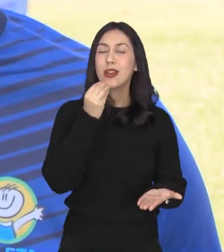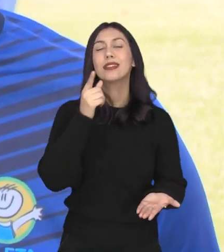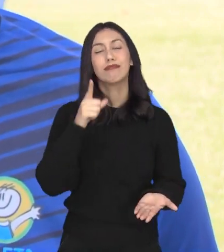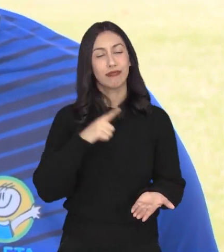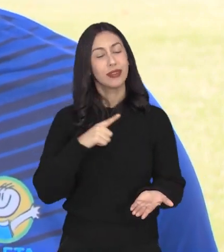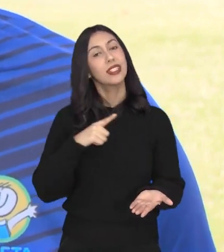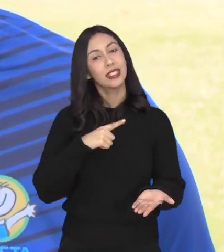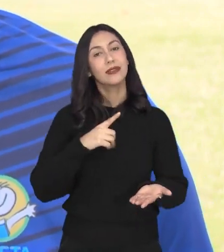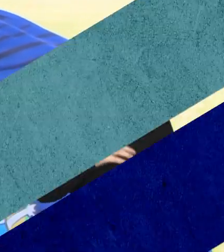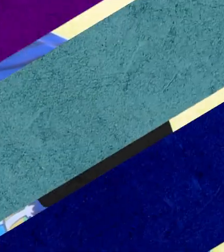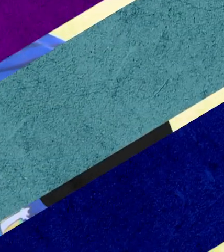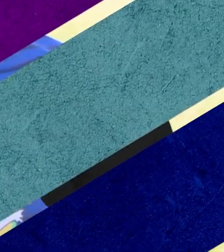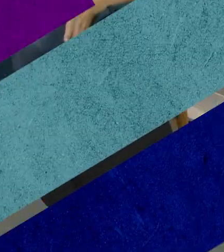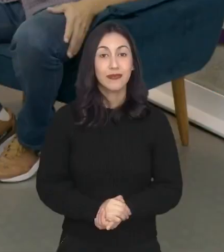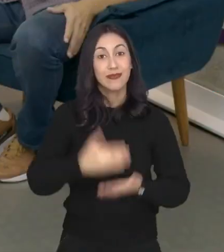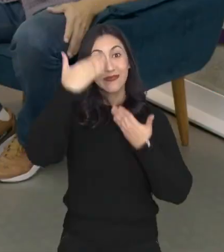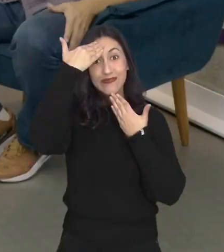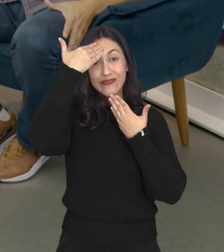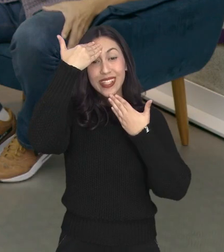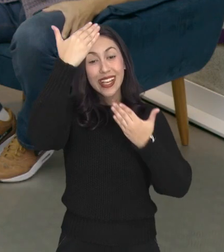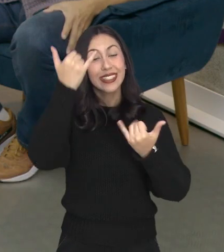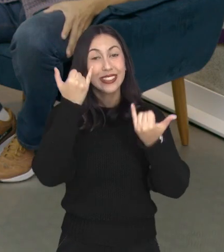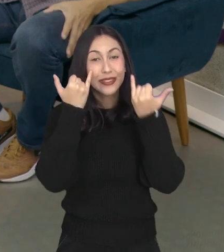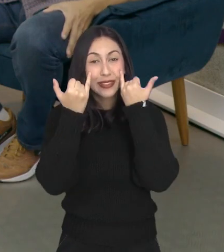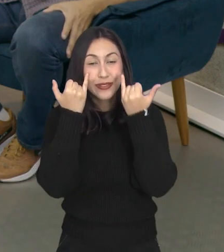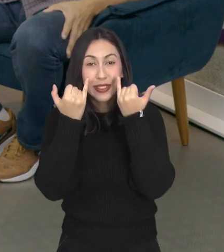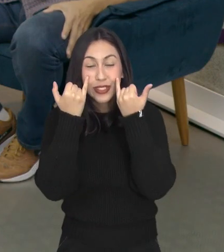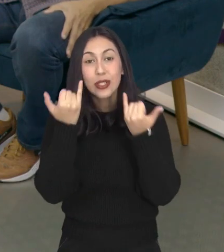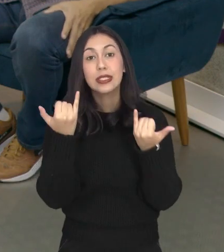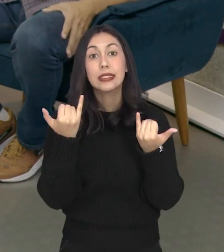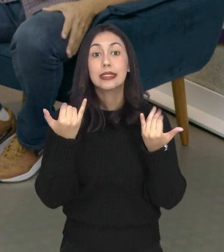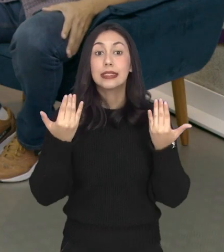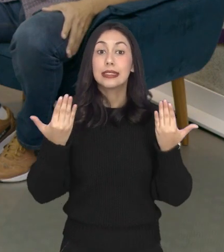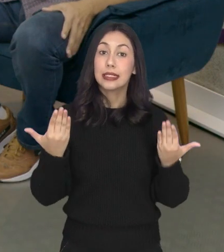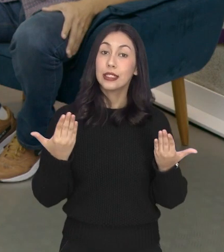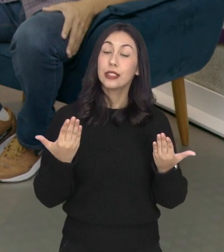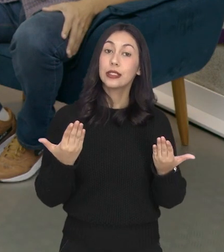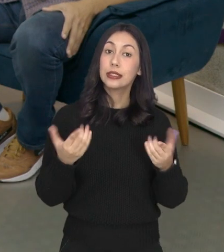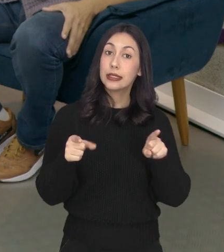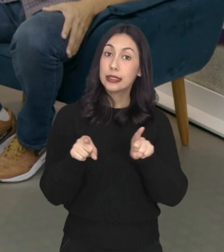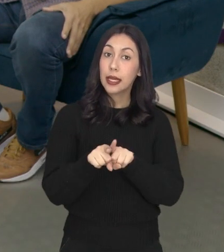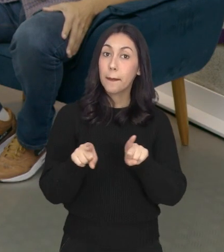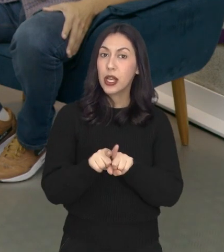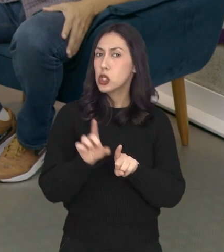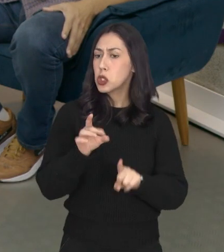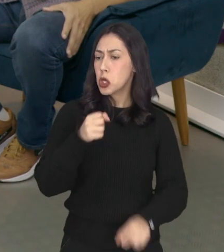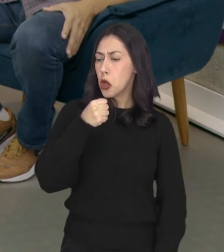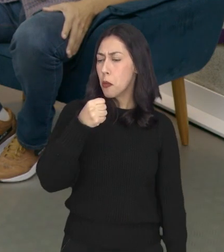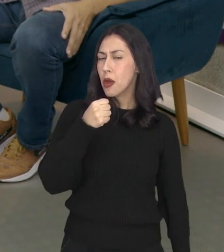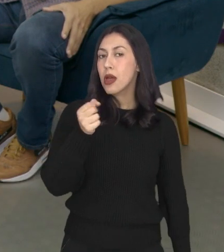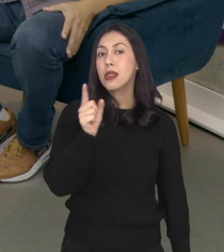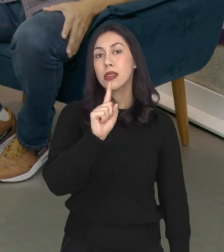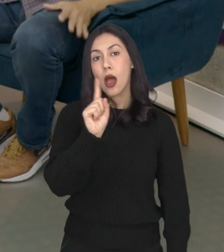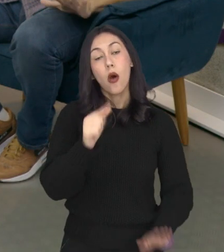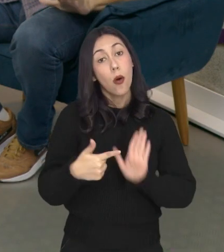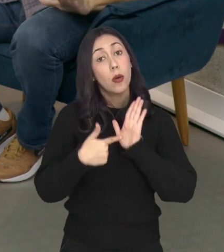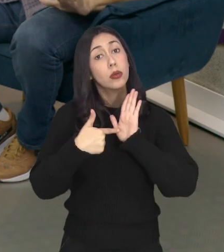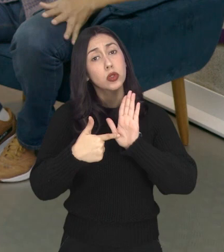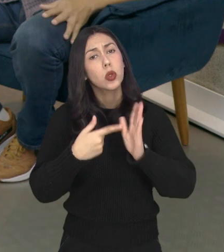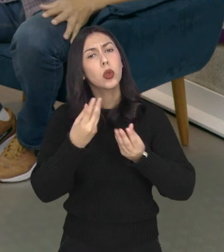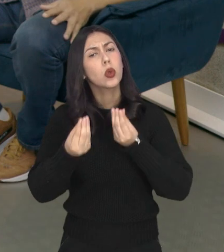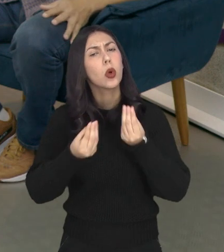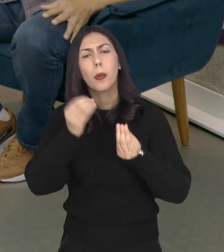vai ter espaço para estar trabalhando aqui na cidade. Obrigada, Vicky, pelas informações e mais do que uma matéria, né? A gente